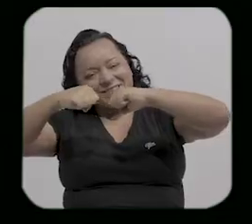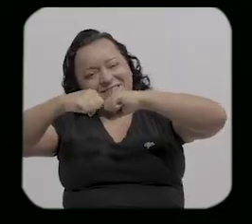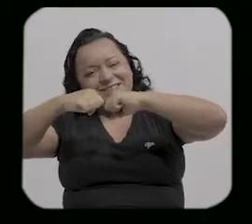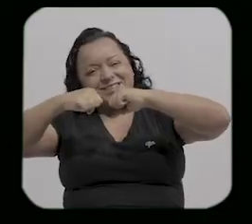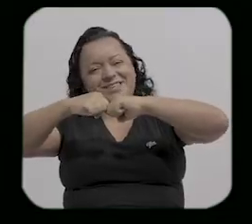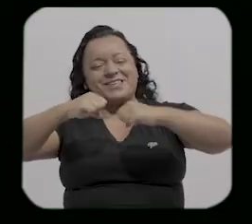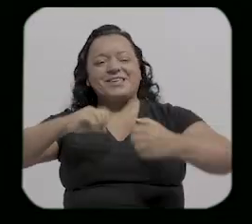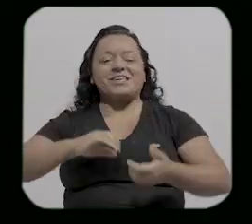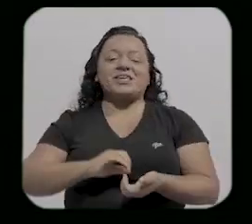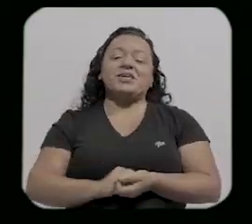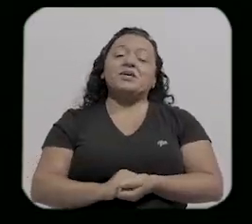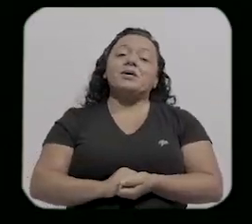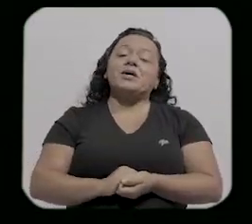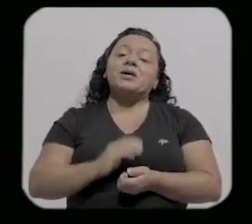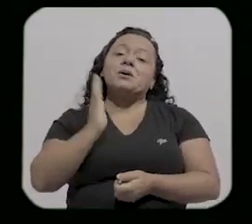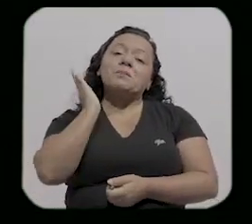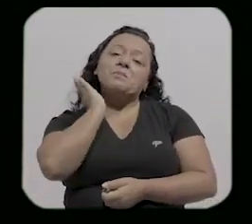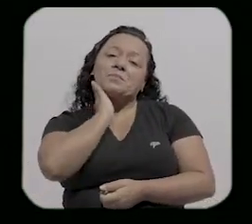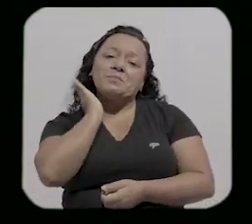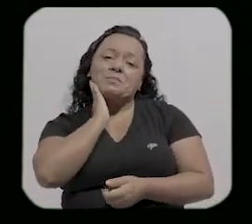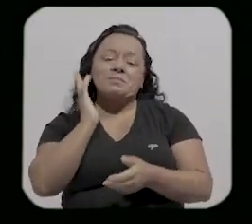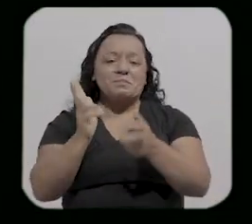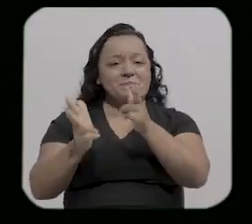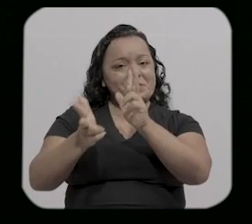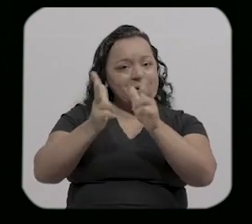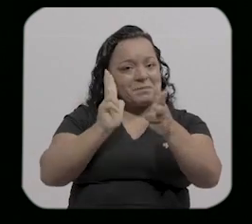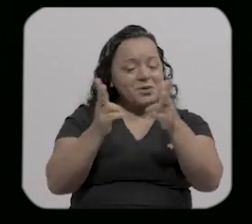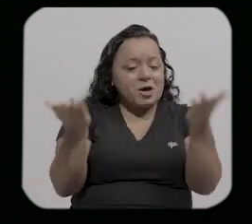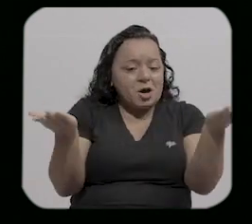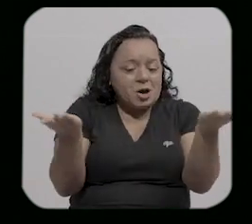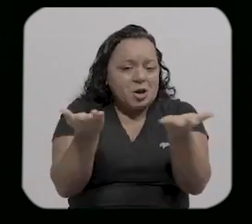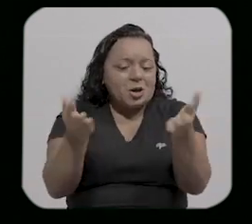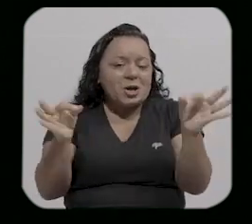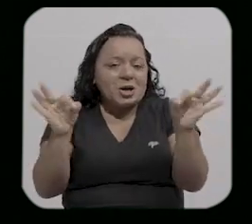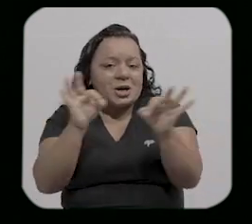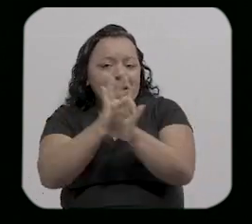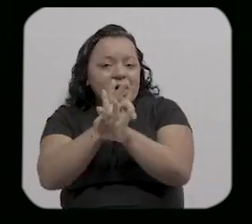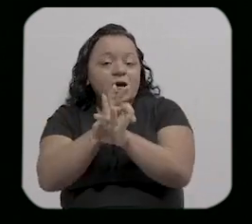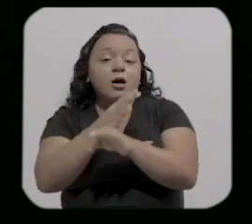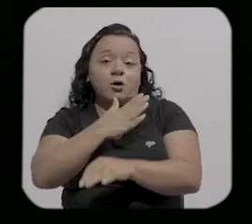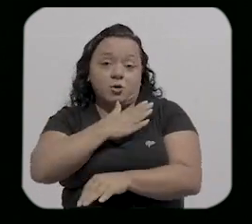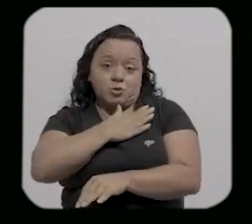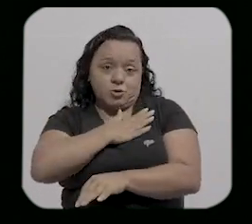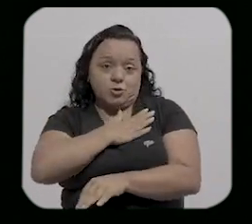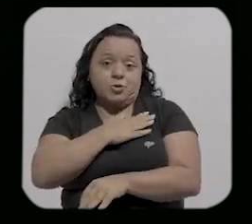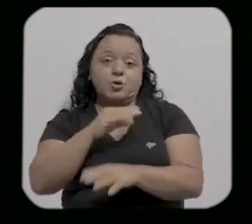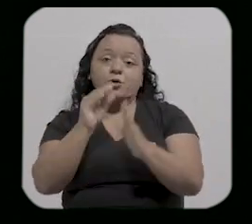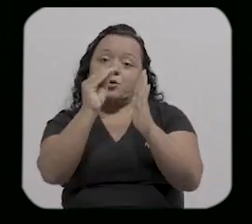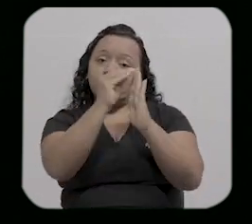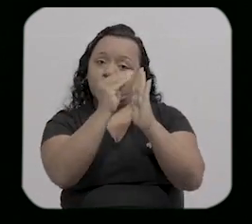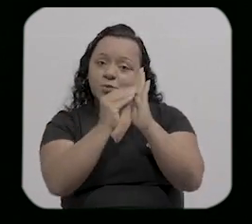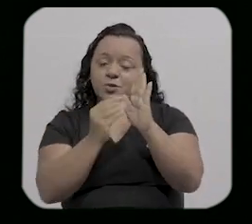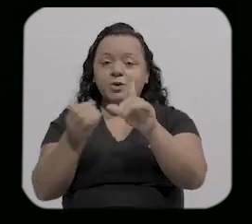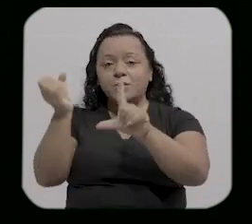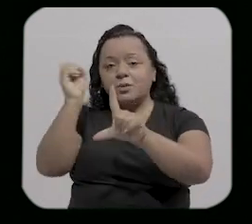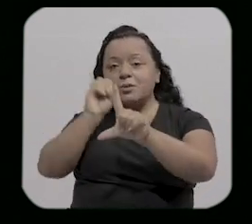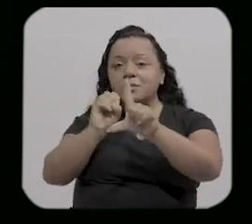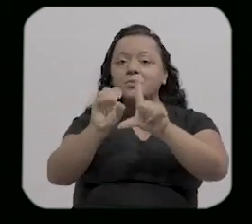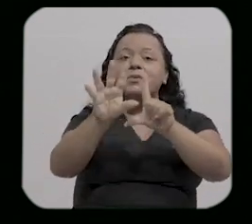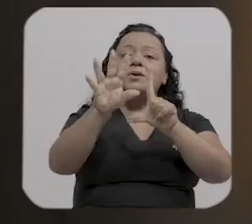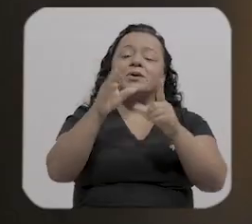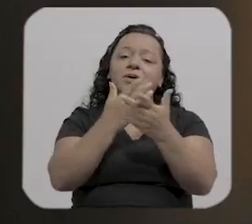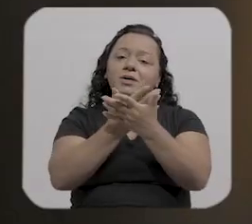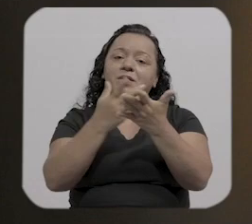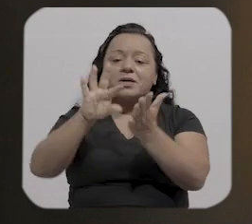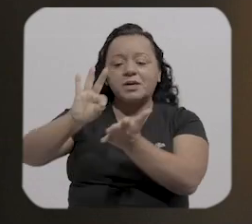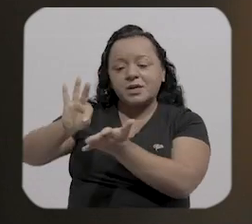nosso papo de hoje fica por aqui. Se você gostou do nosso conteúdo, compartilha, se inscreva aqui no canal ou pode me procurar também nas redes sociais,